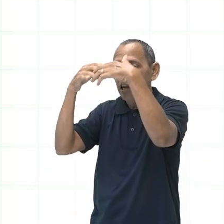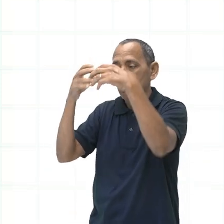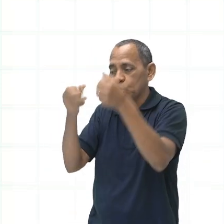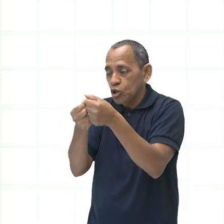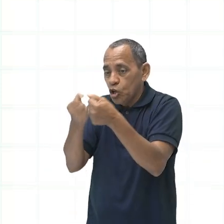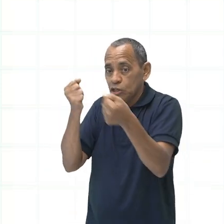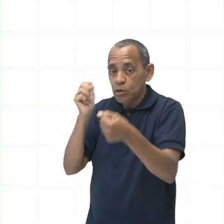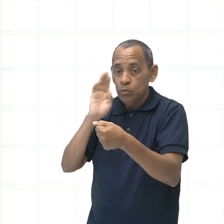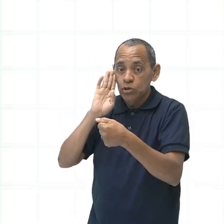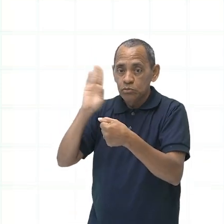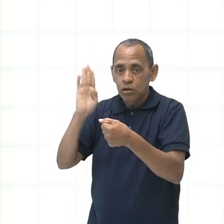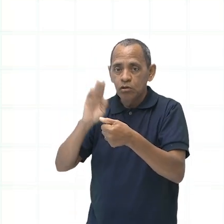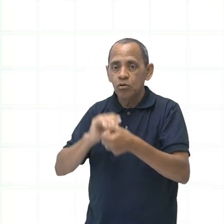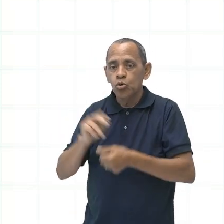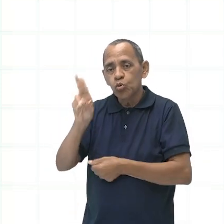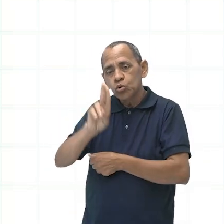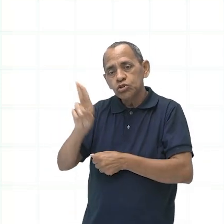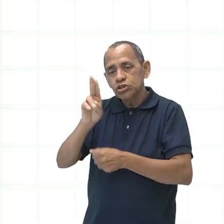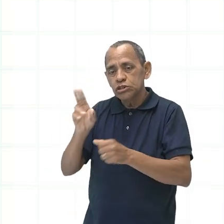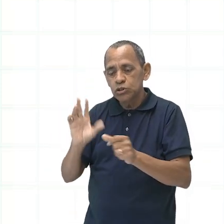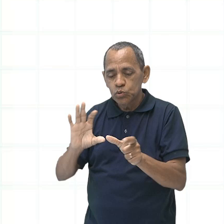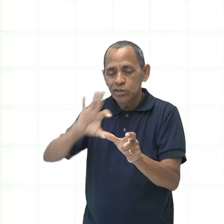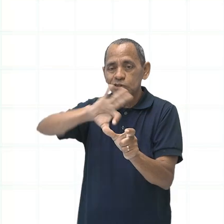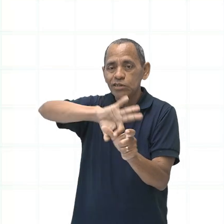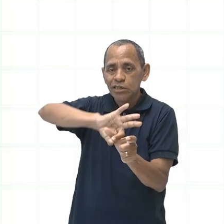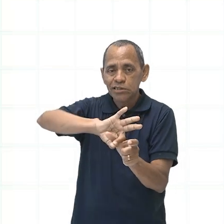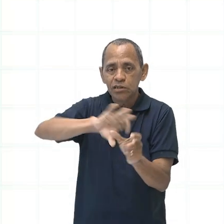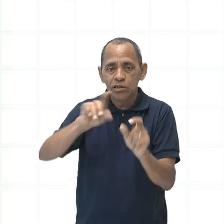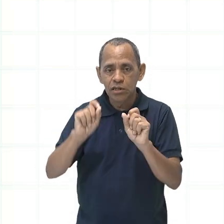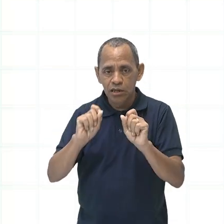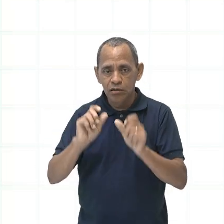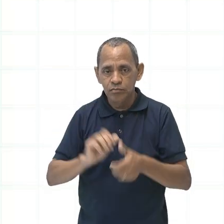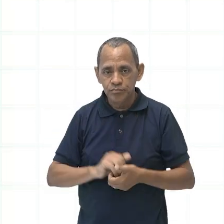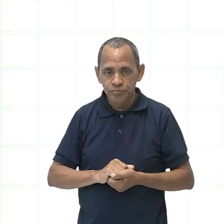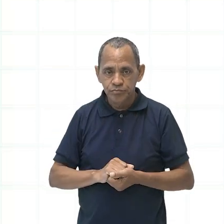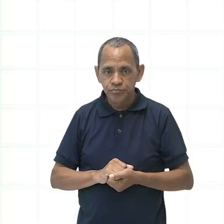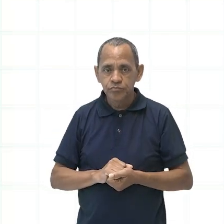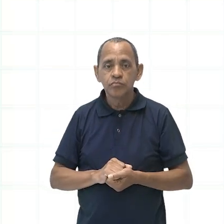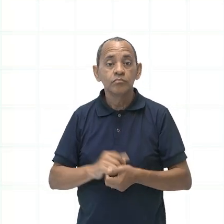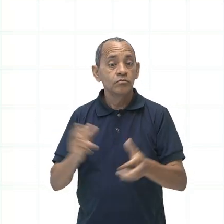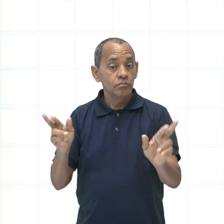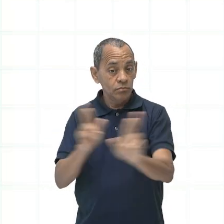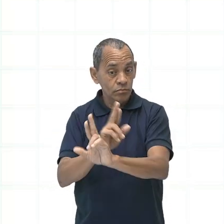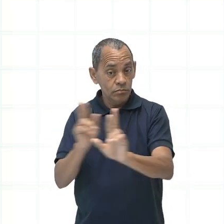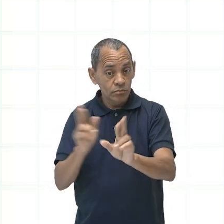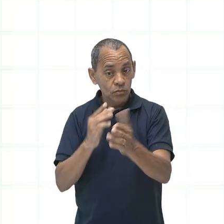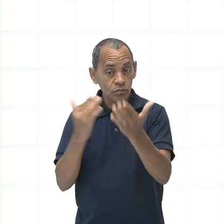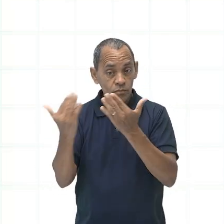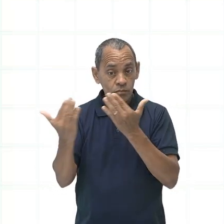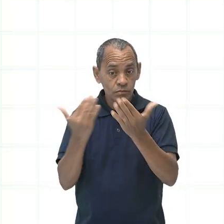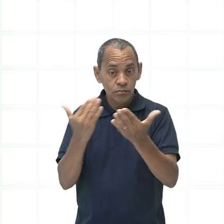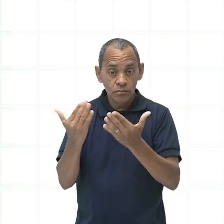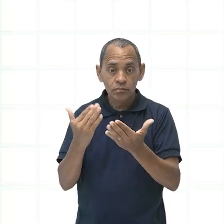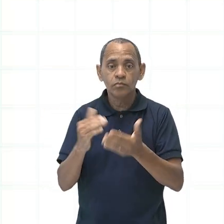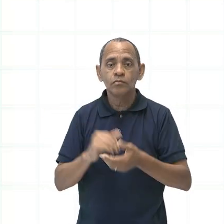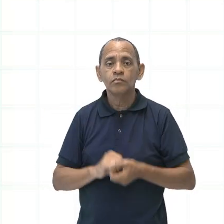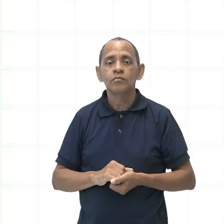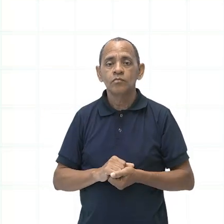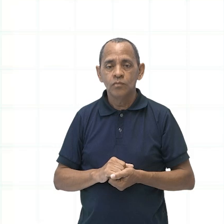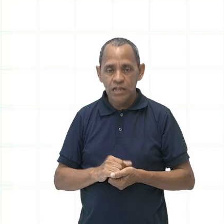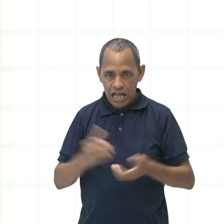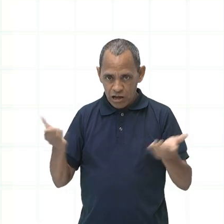que está na minha oração principal. E, utilizando essa conexão aqui, observamos justamente essa relação